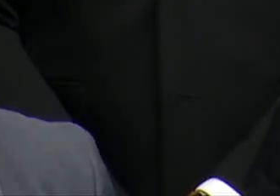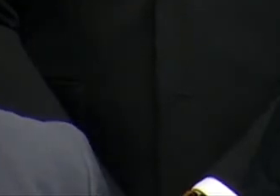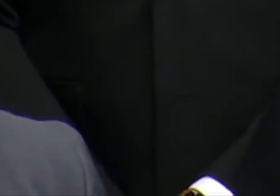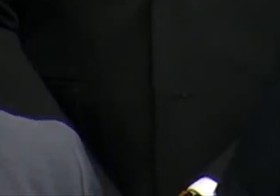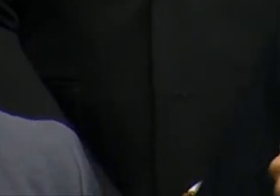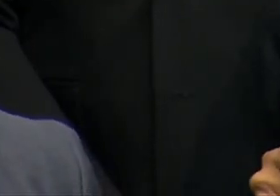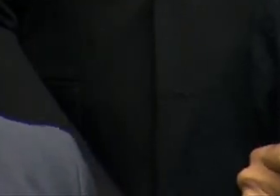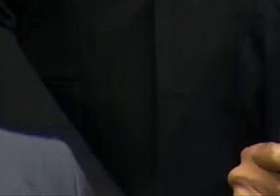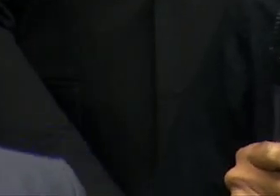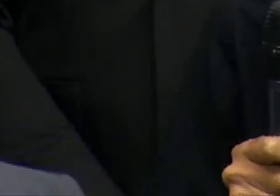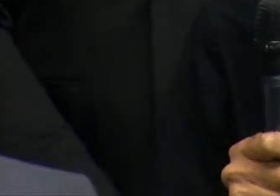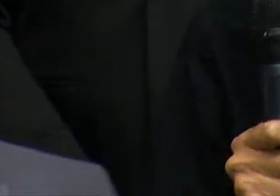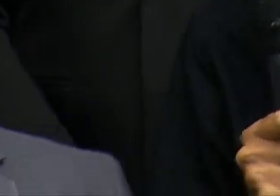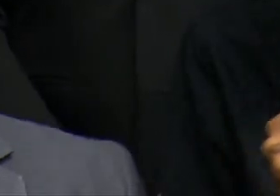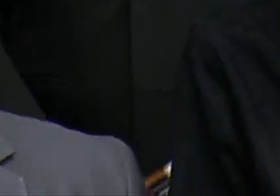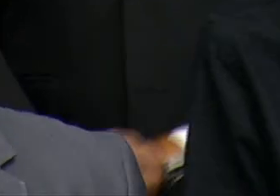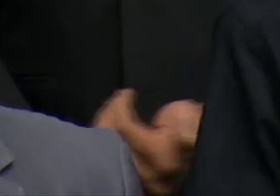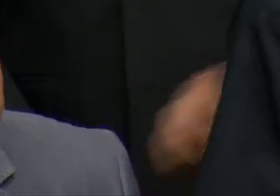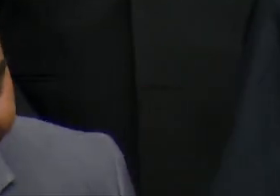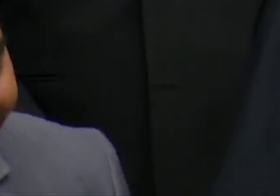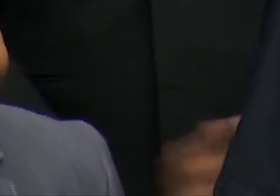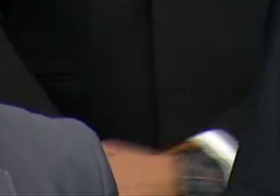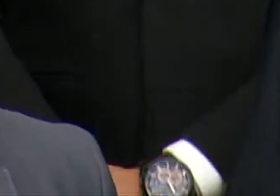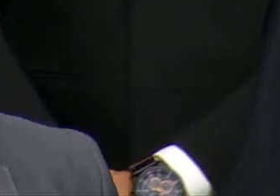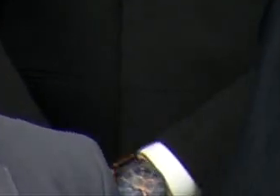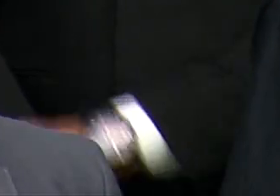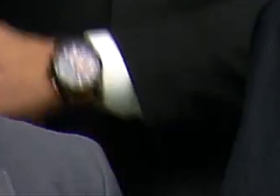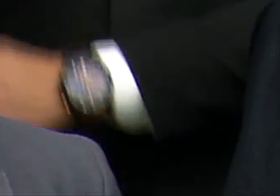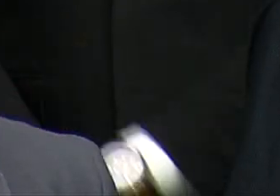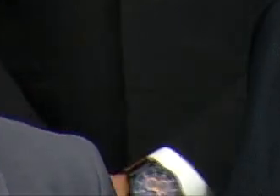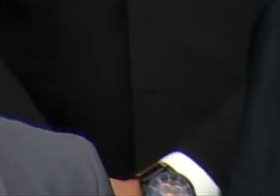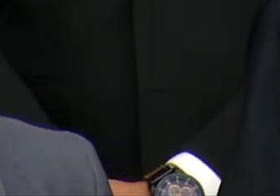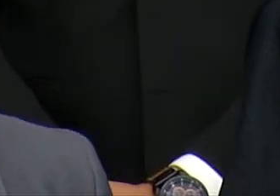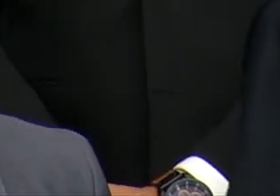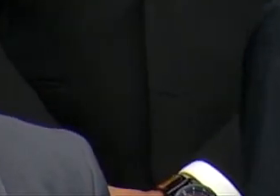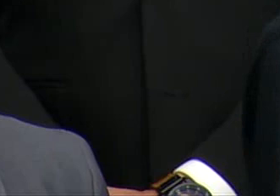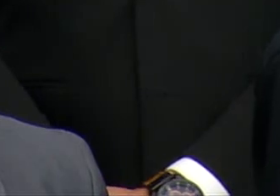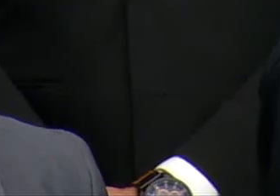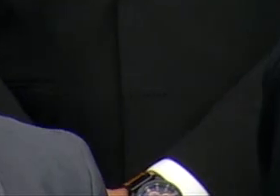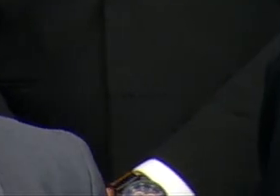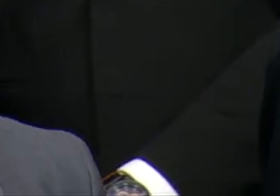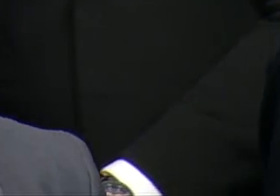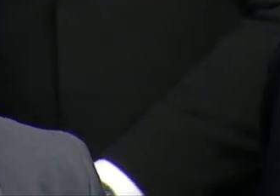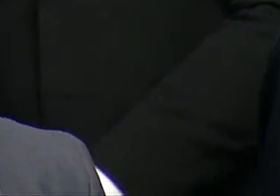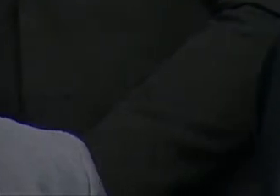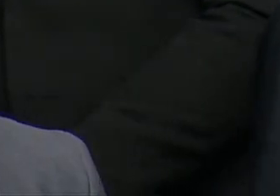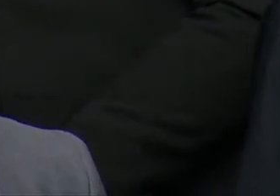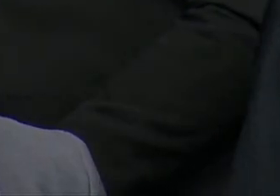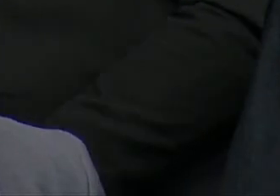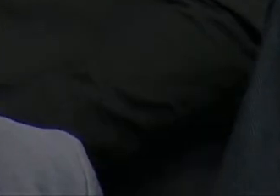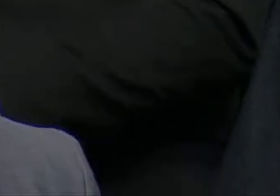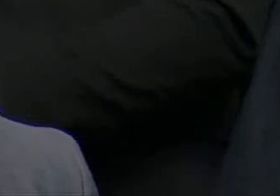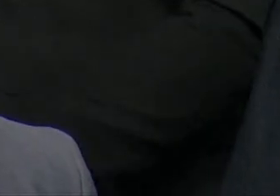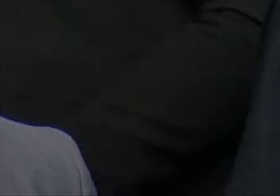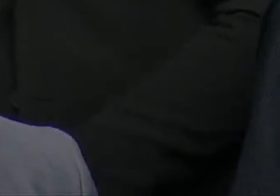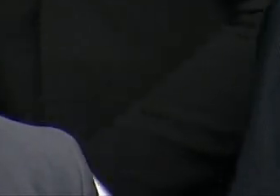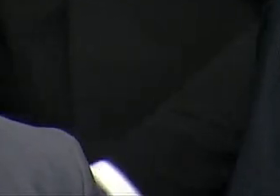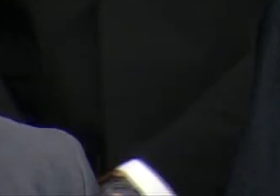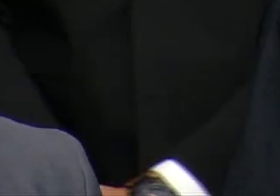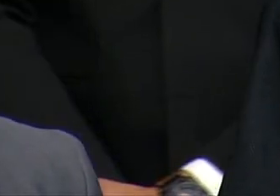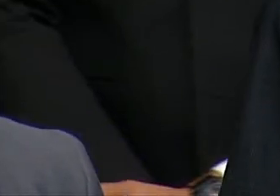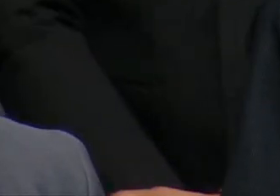mais 54 anos, quem sabe, né, presidente? Aí, firme e forte. Agradecer a minha companheira Fernanda, uma